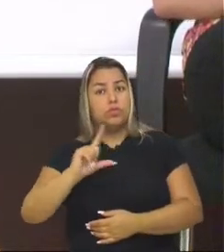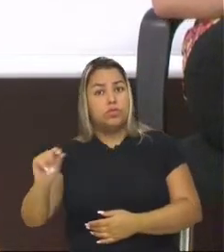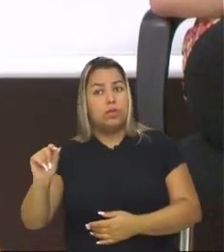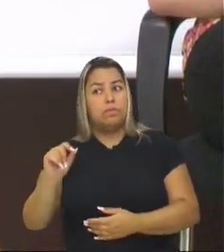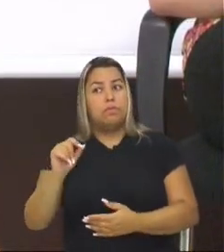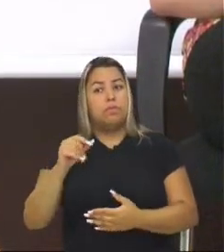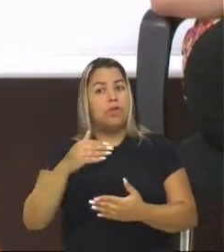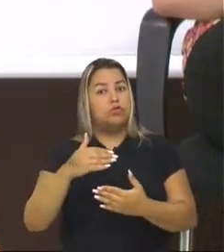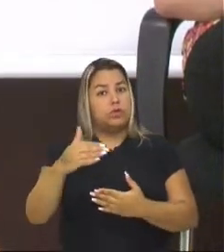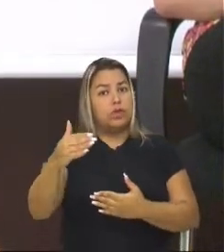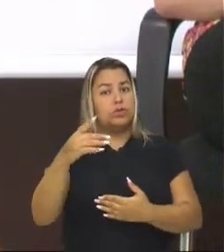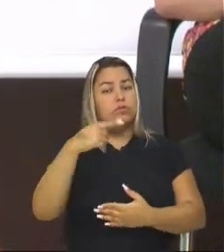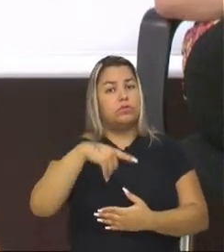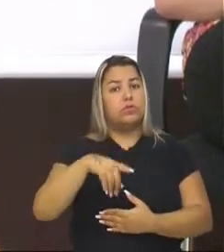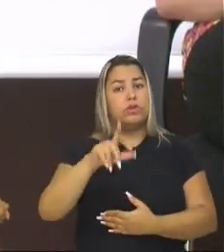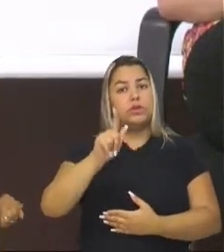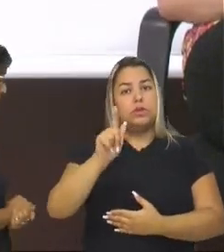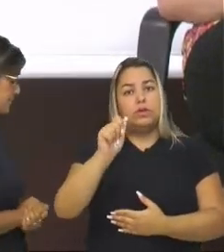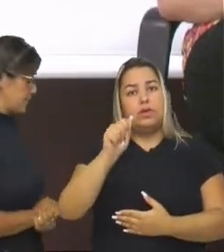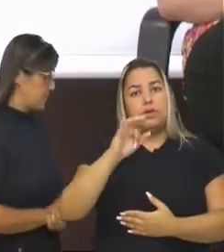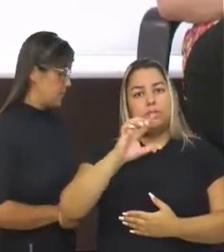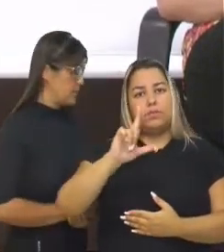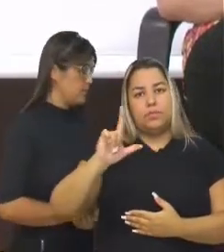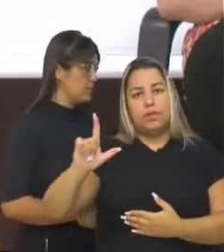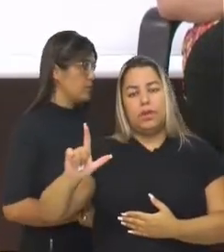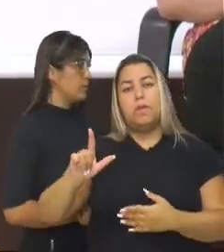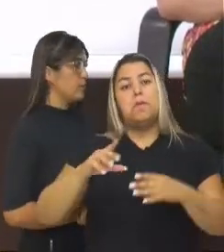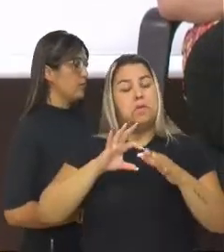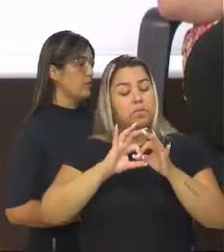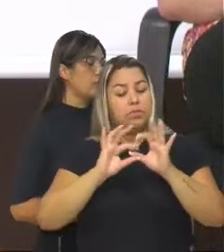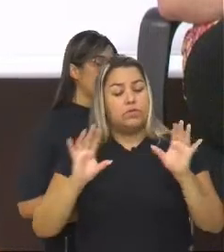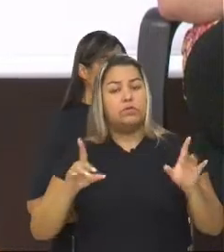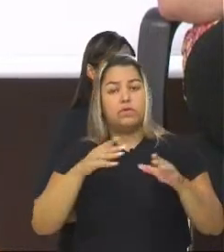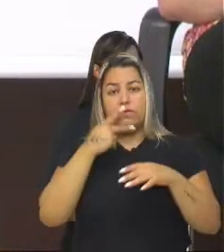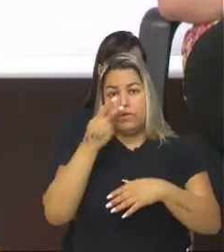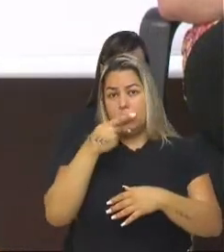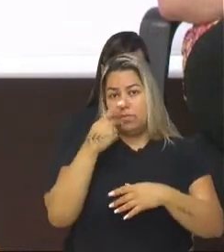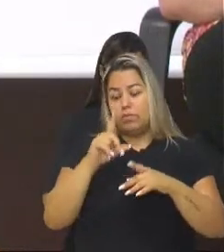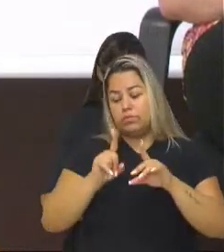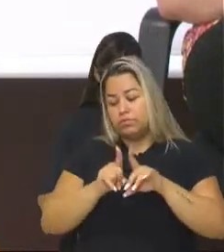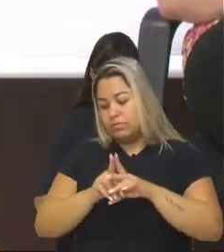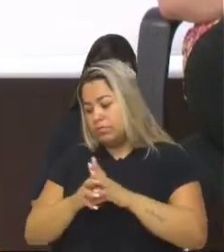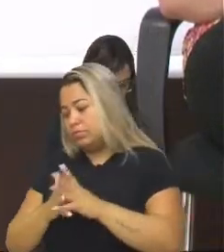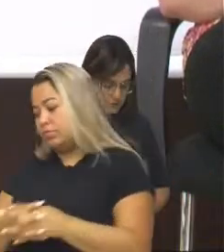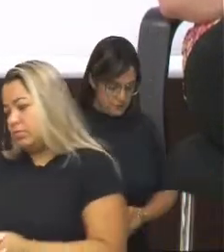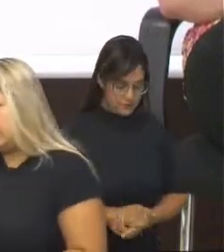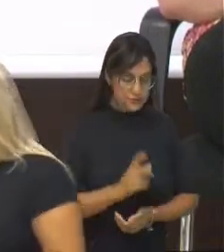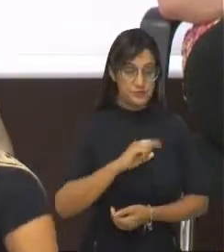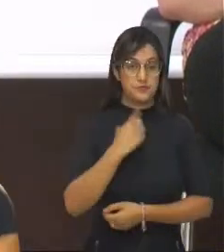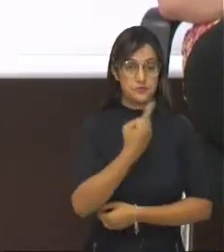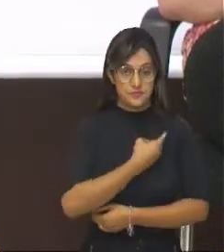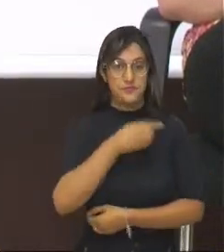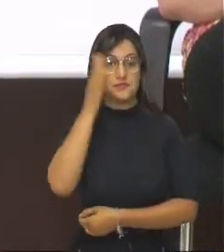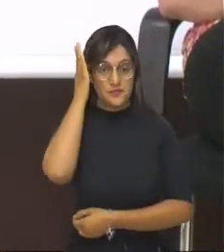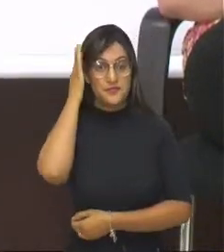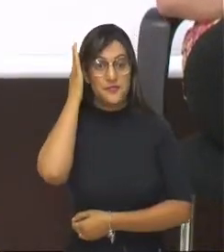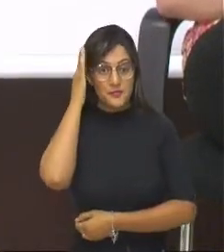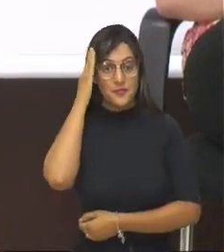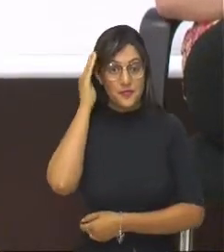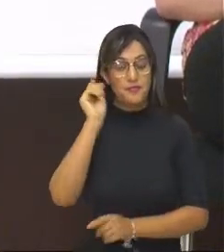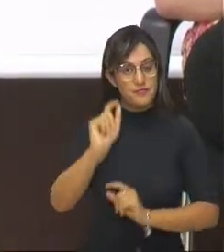período... Gabriel, me permita, Gabi, já falou um pouco sobre essa conjuntura que todas nós sabemos, né? De